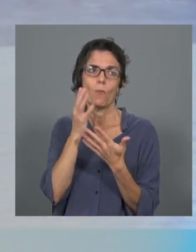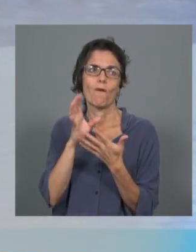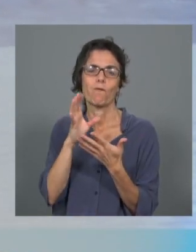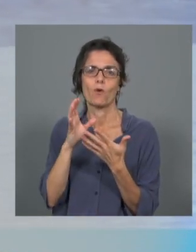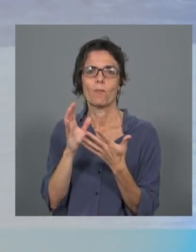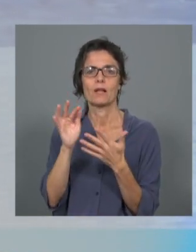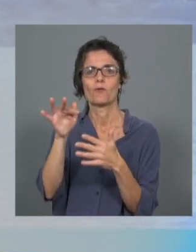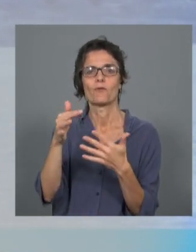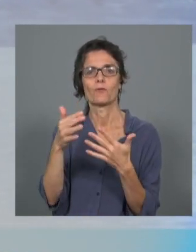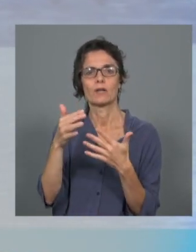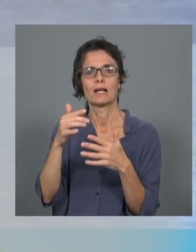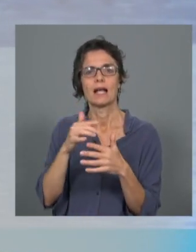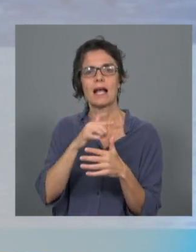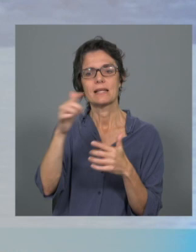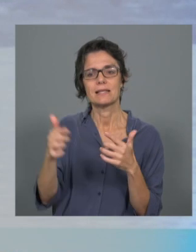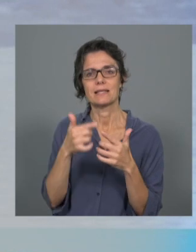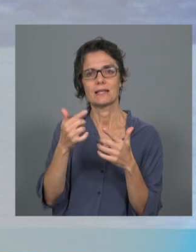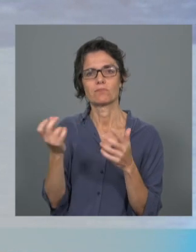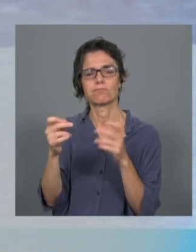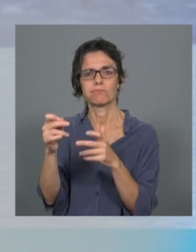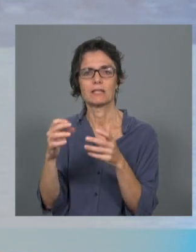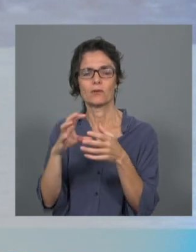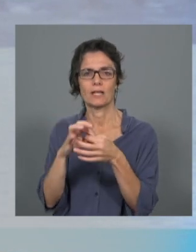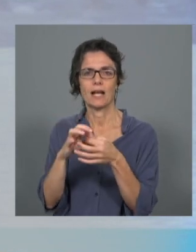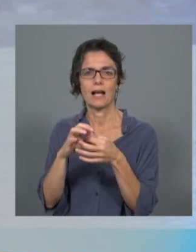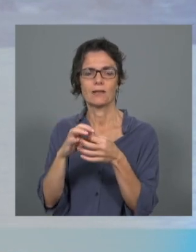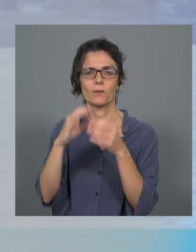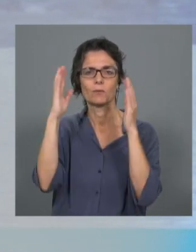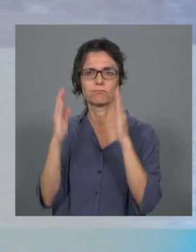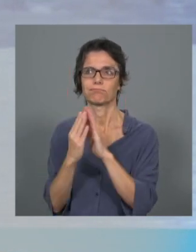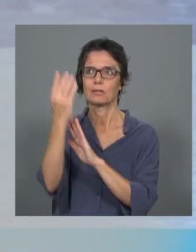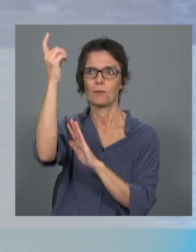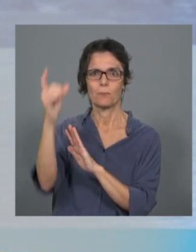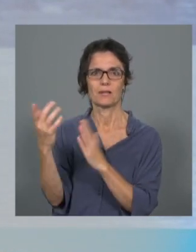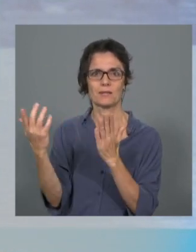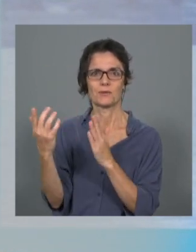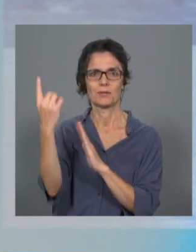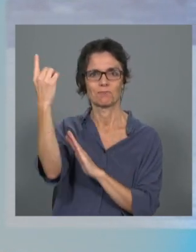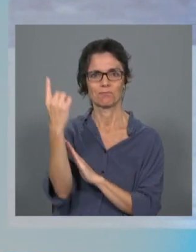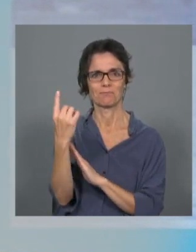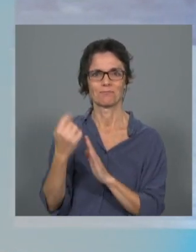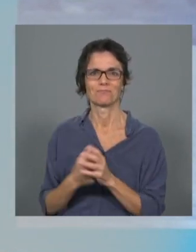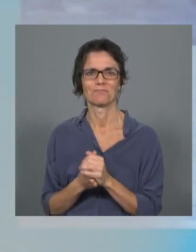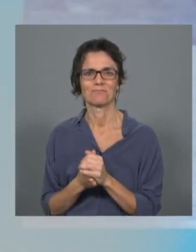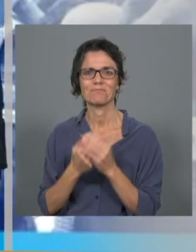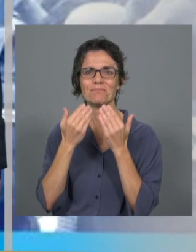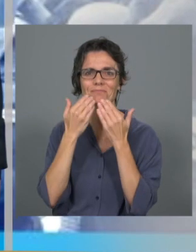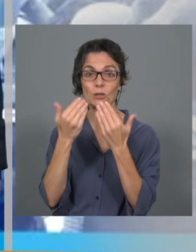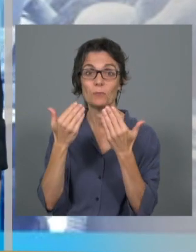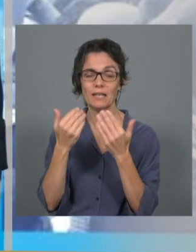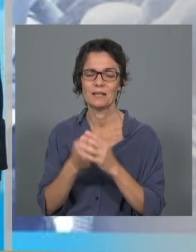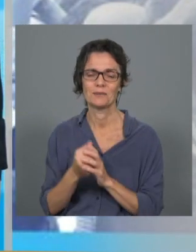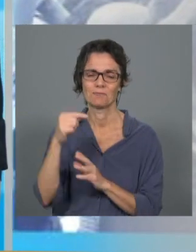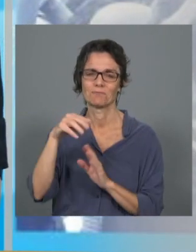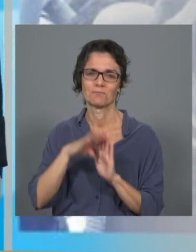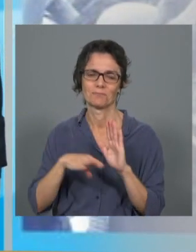tal é a forma também de fechar este ciclo em beleza com esta produção cinematográfica. Muito obrigado pela sua presença